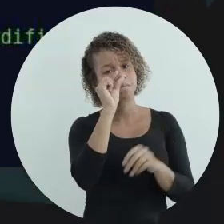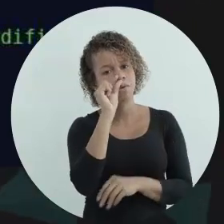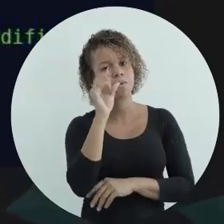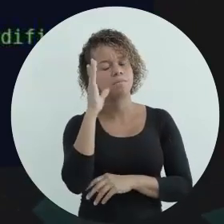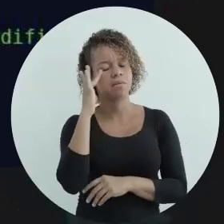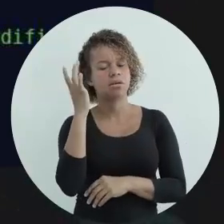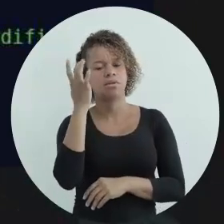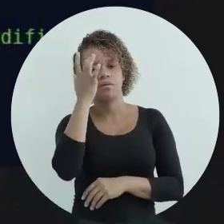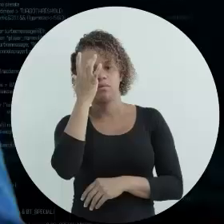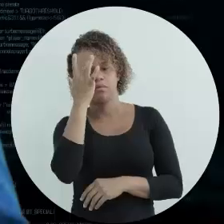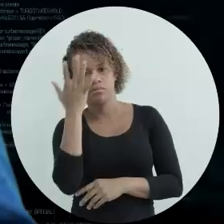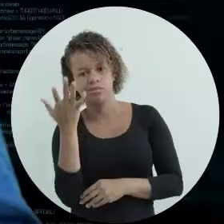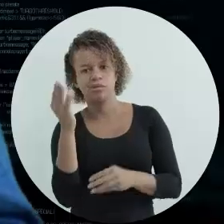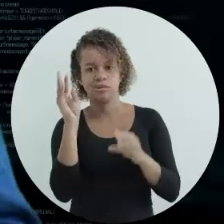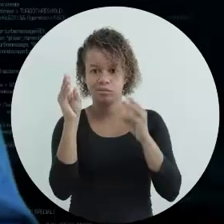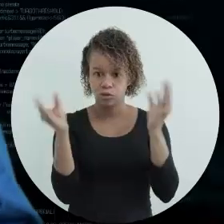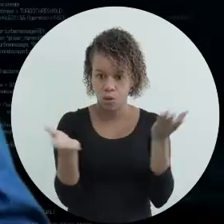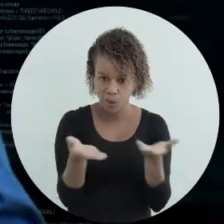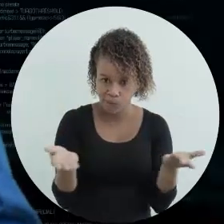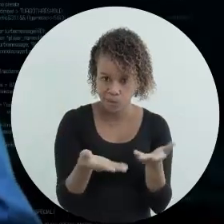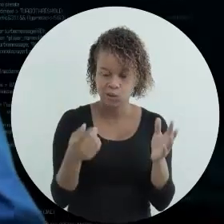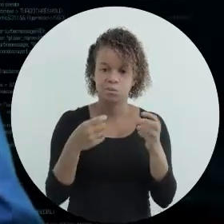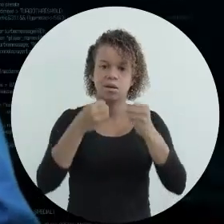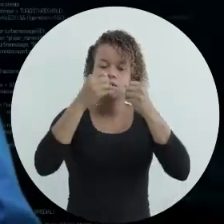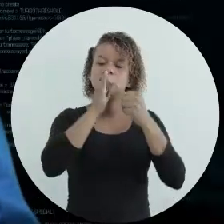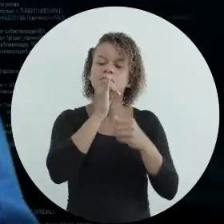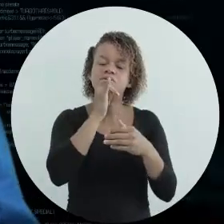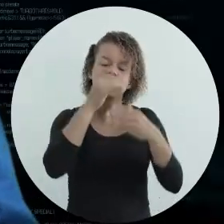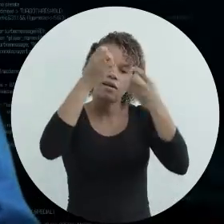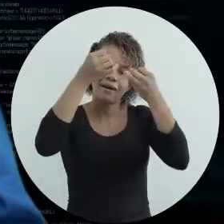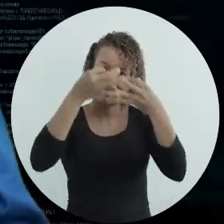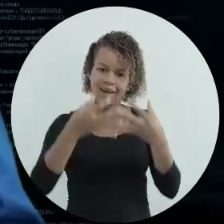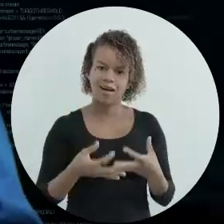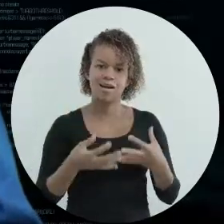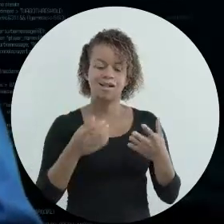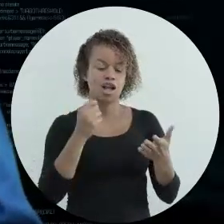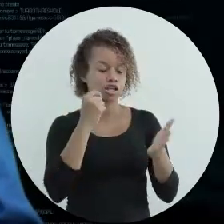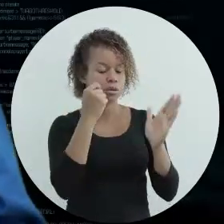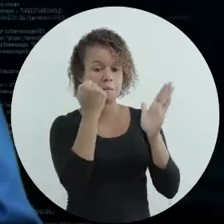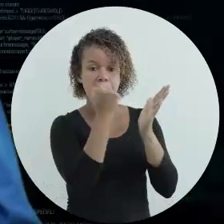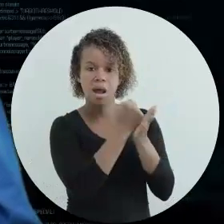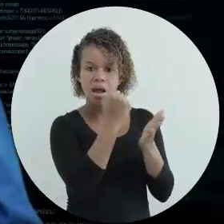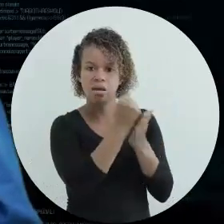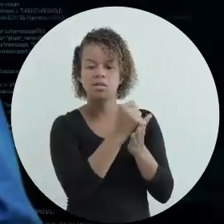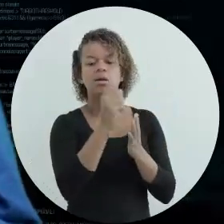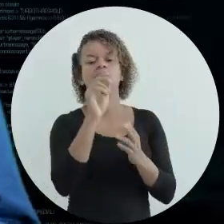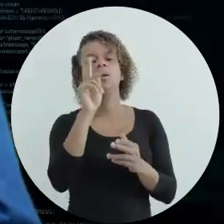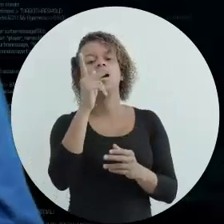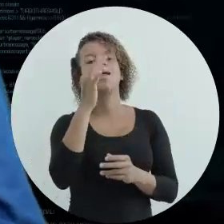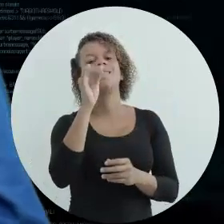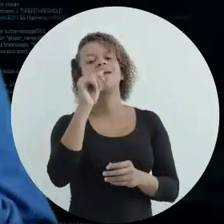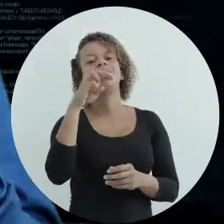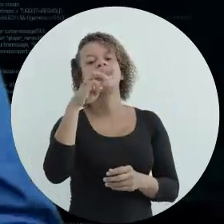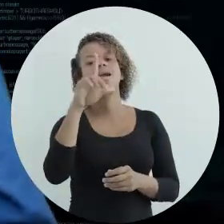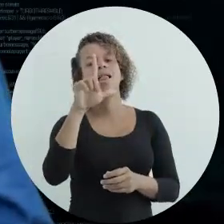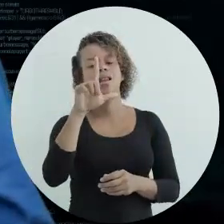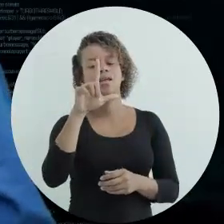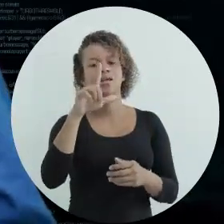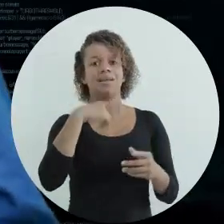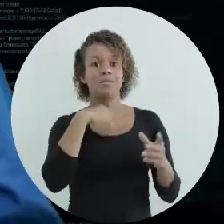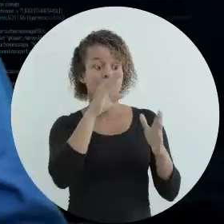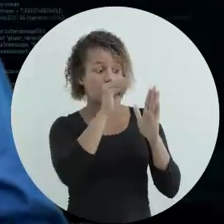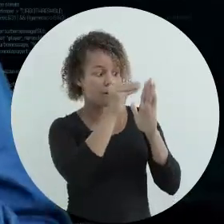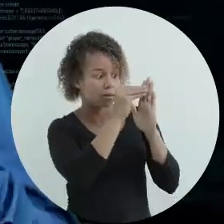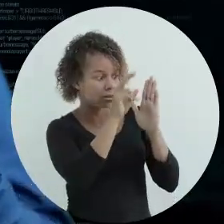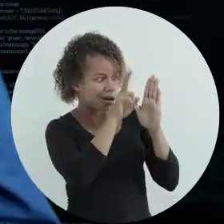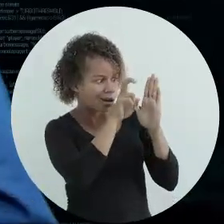ser exemplificado. E a gente tem as marcações HTML, que definem que esse conteúdo ele é um